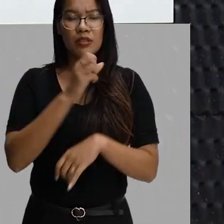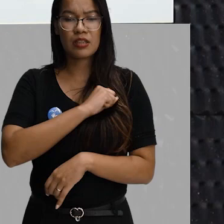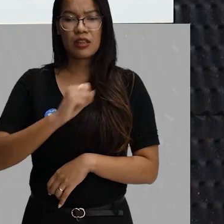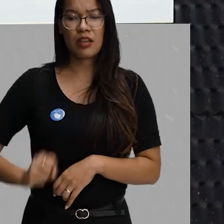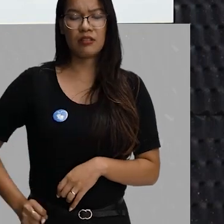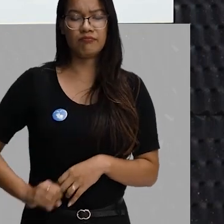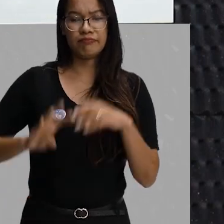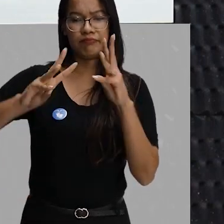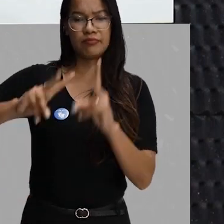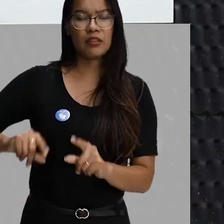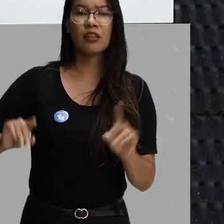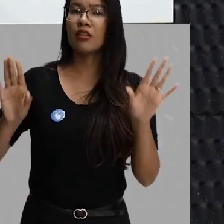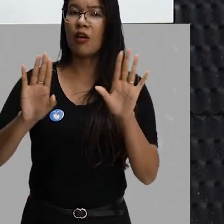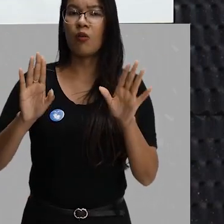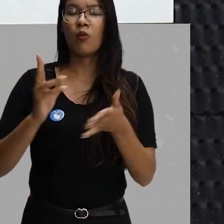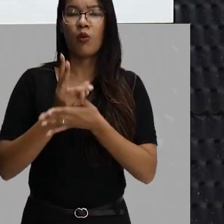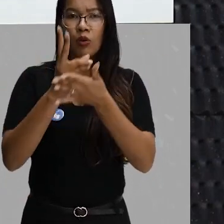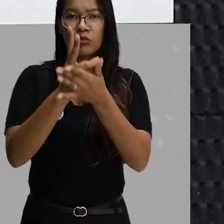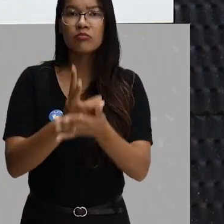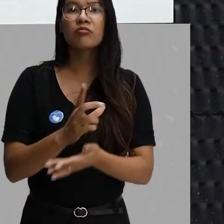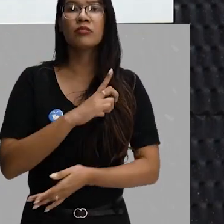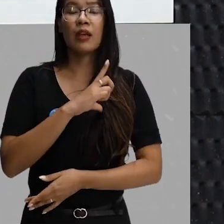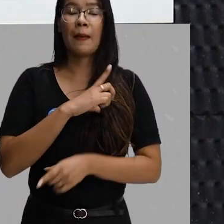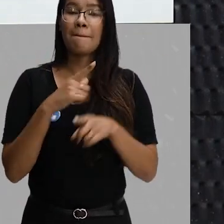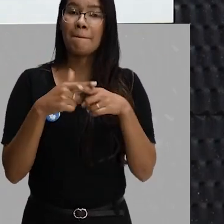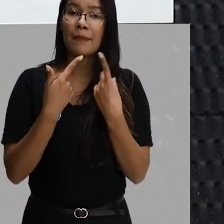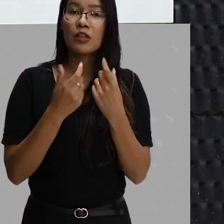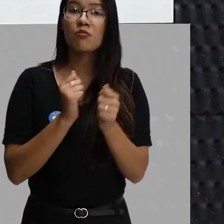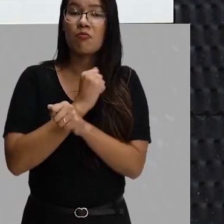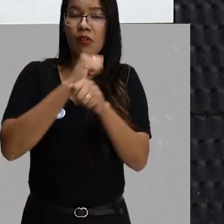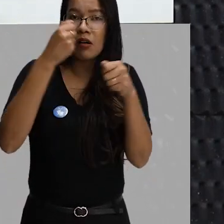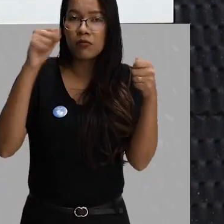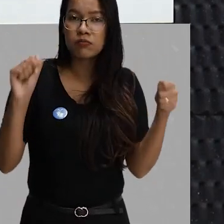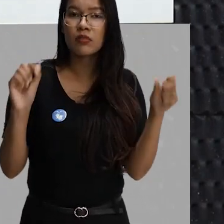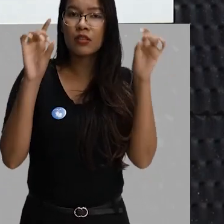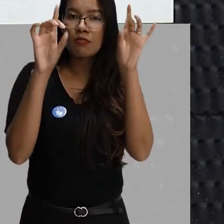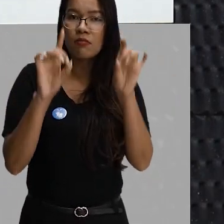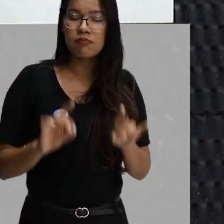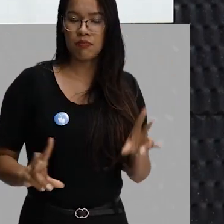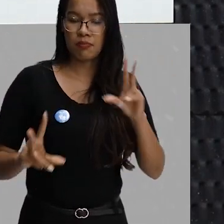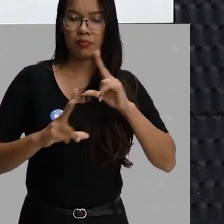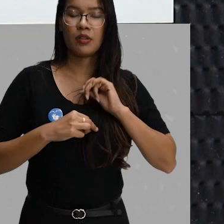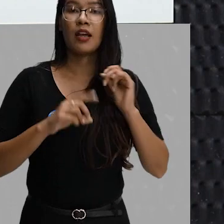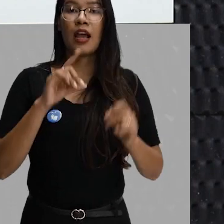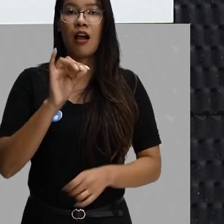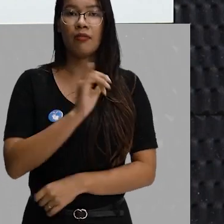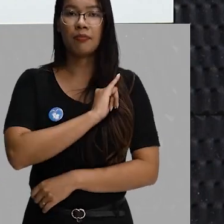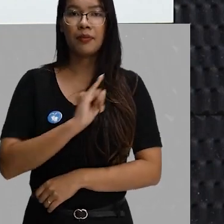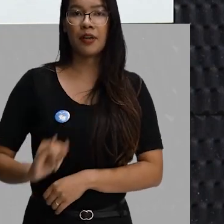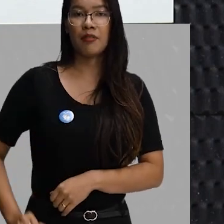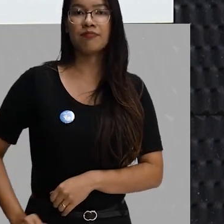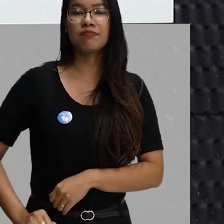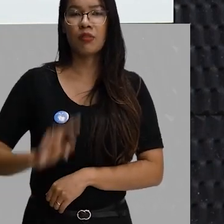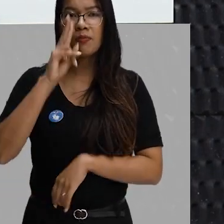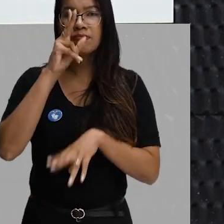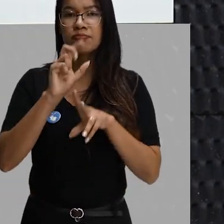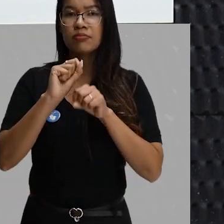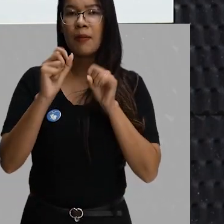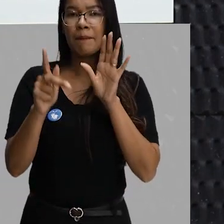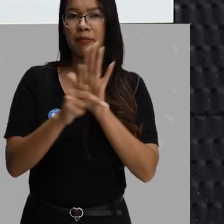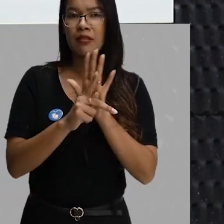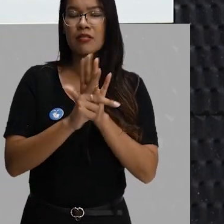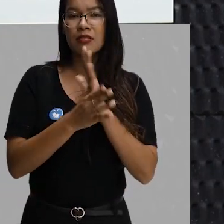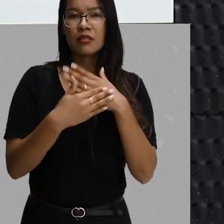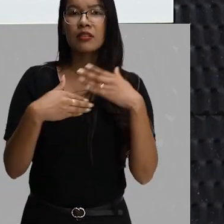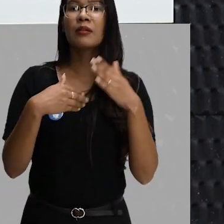Império, mas os grandes protagonistas são os imperadores, que centralizam o poder em suas mãos. E nós temos